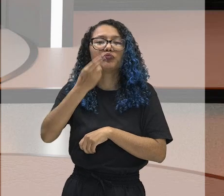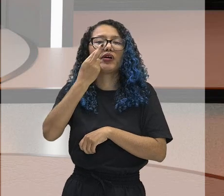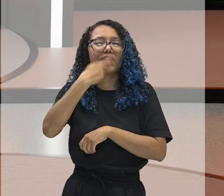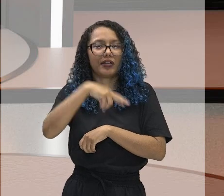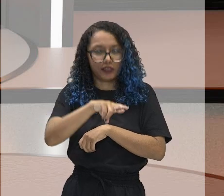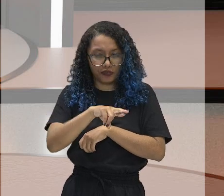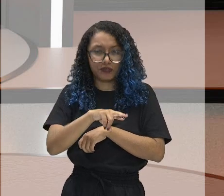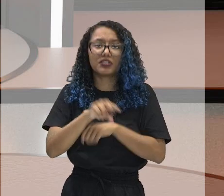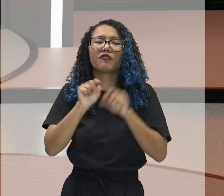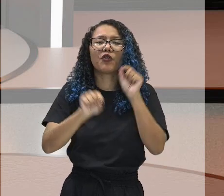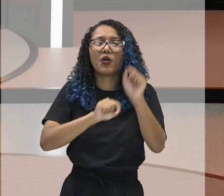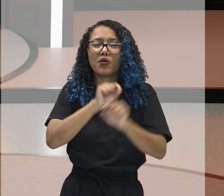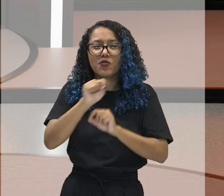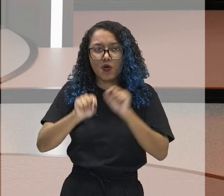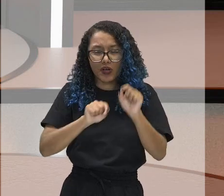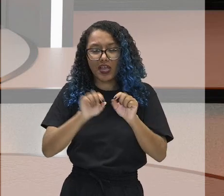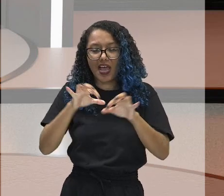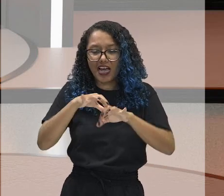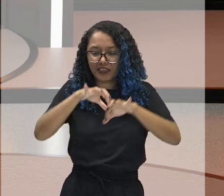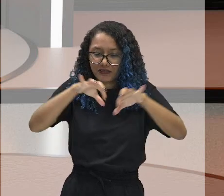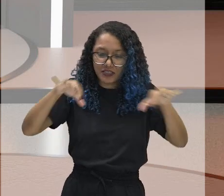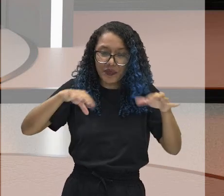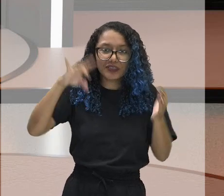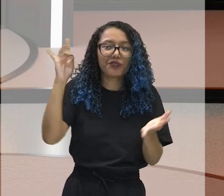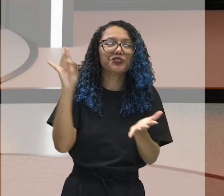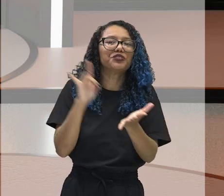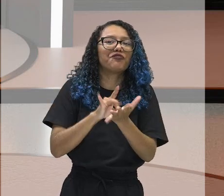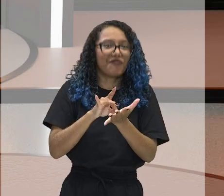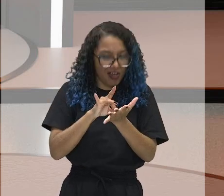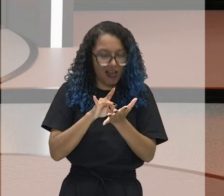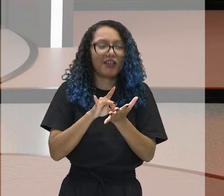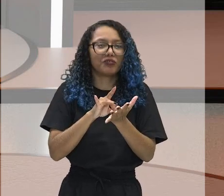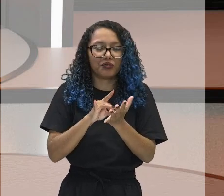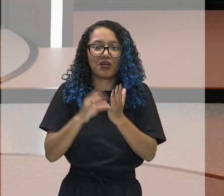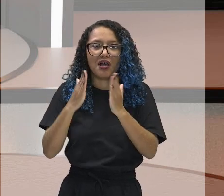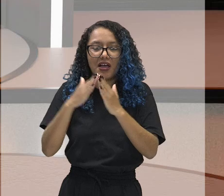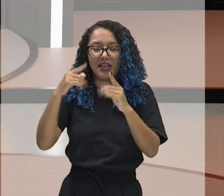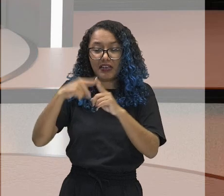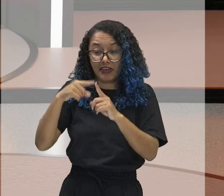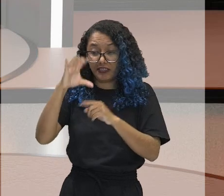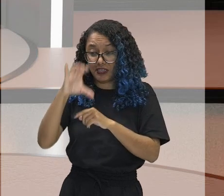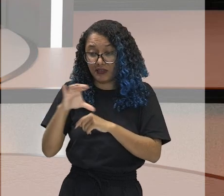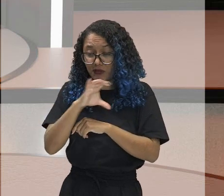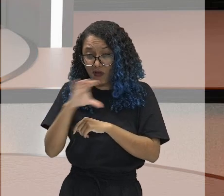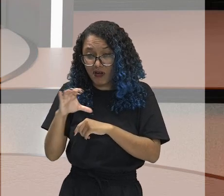aconteceu de fato a divisão entre a Igreja Católica